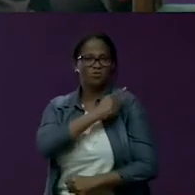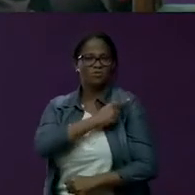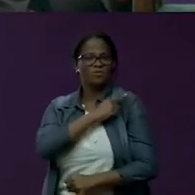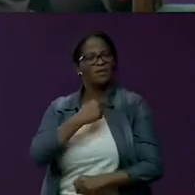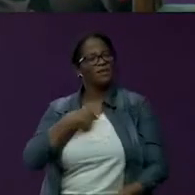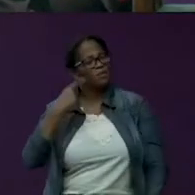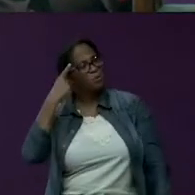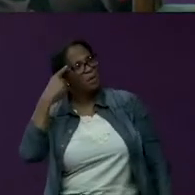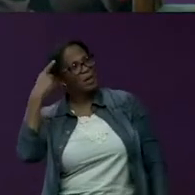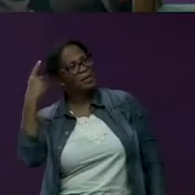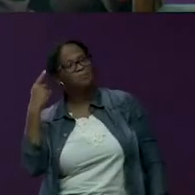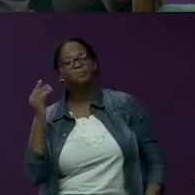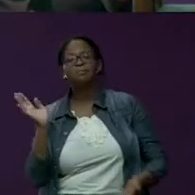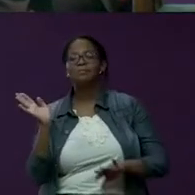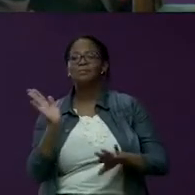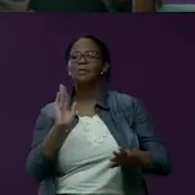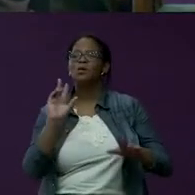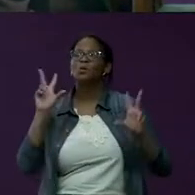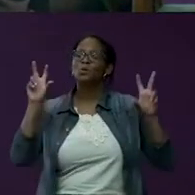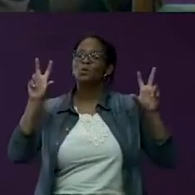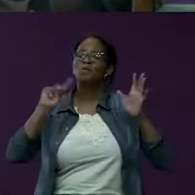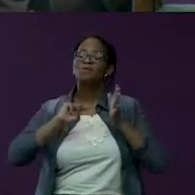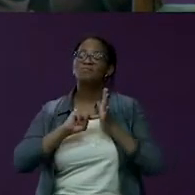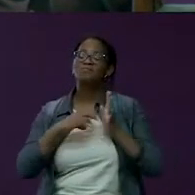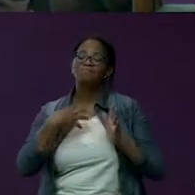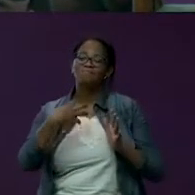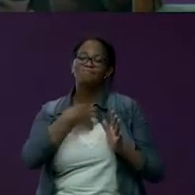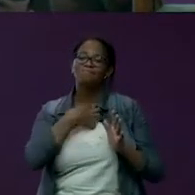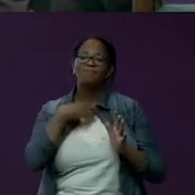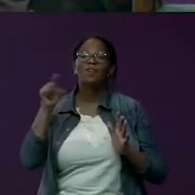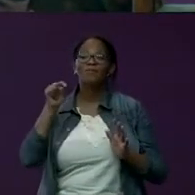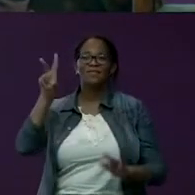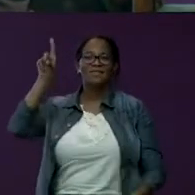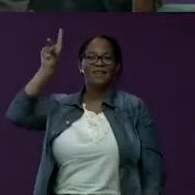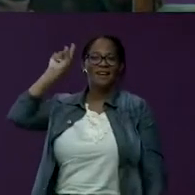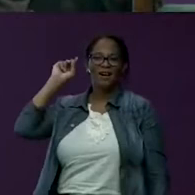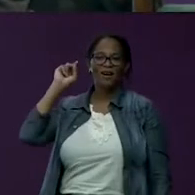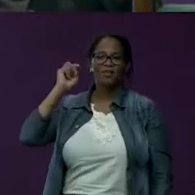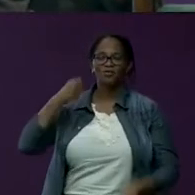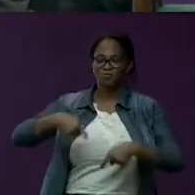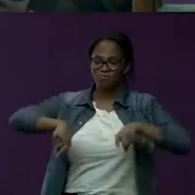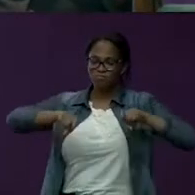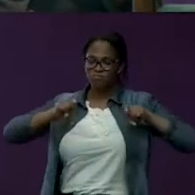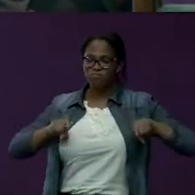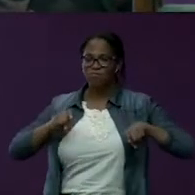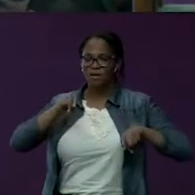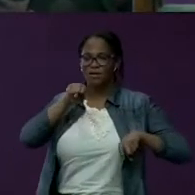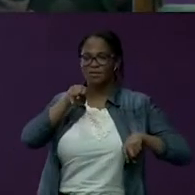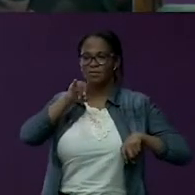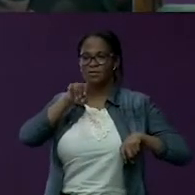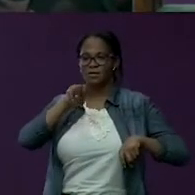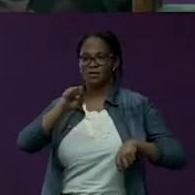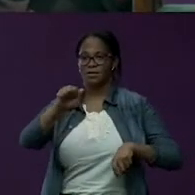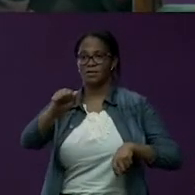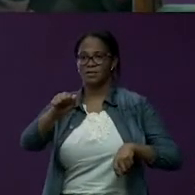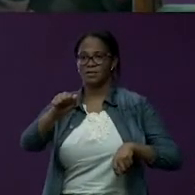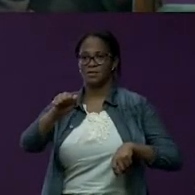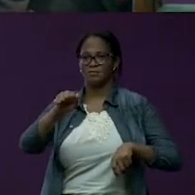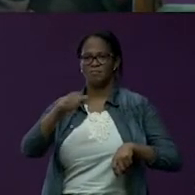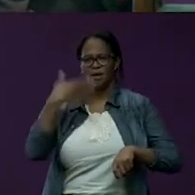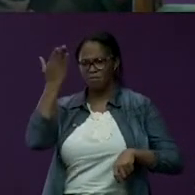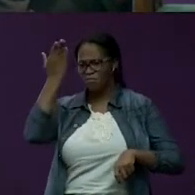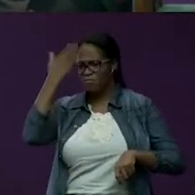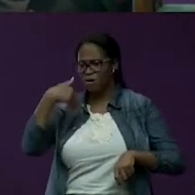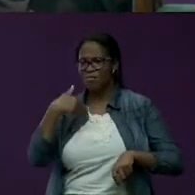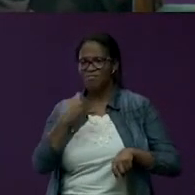me lembra, né, o que significou a nomeação da Anísia, a posse como um fato